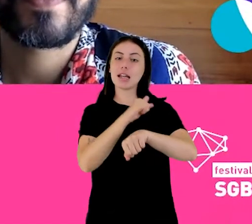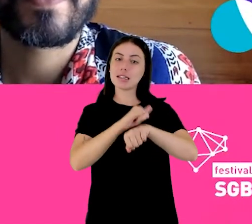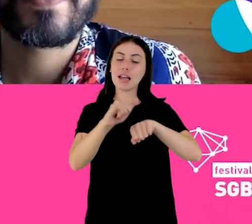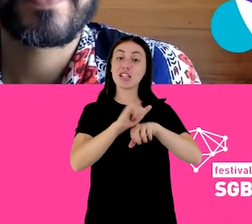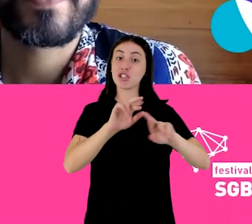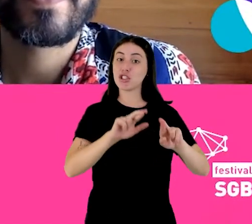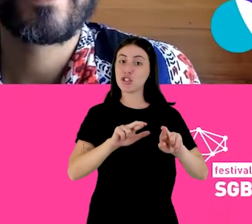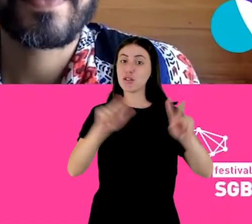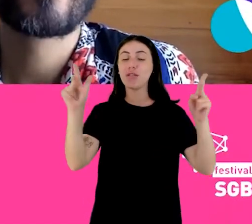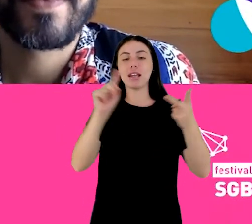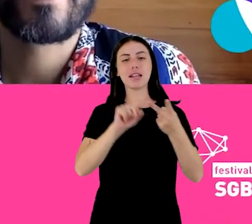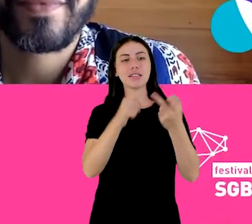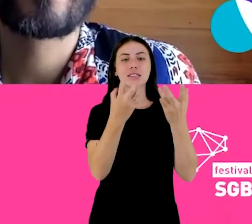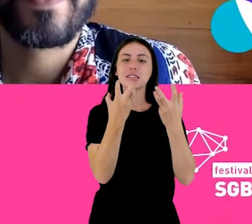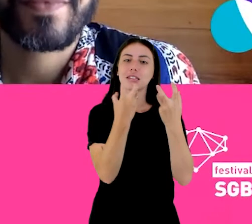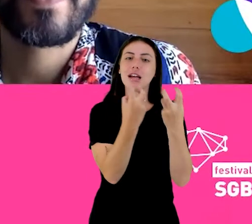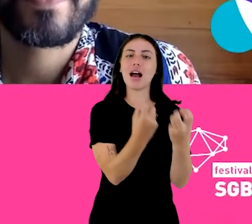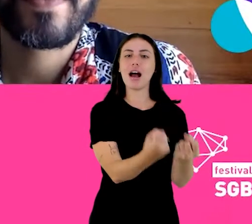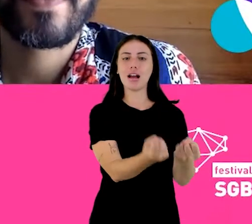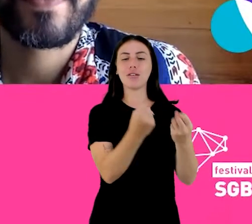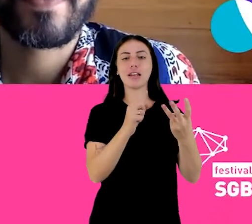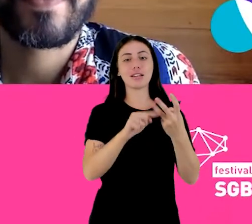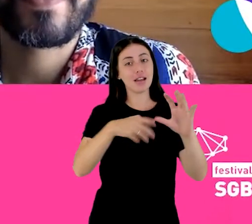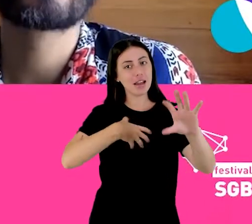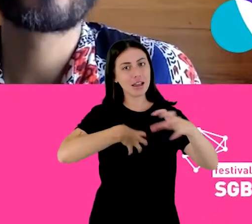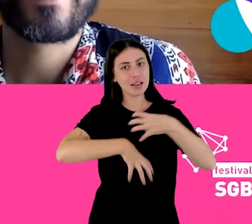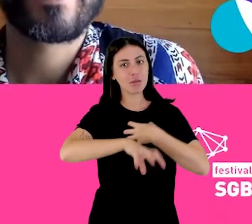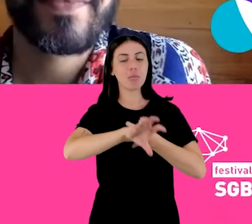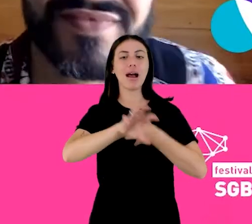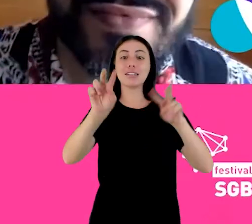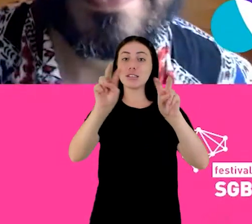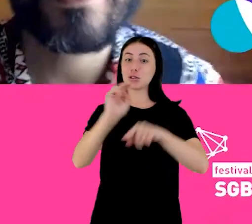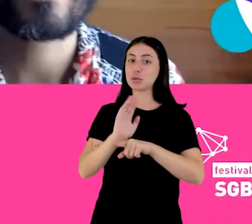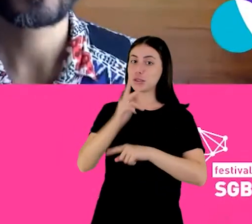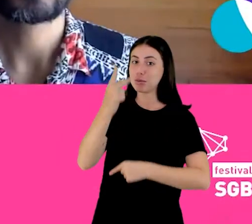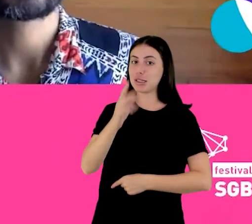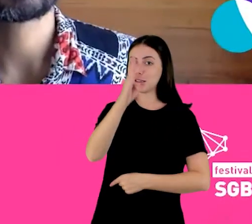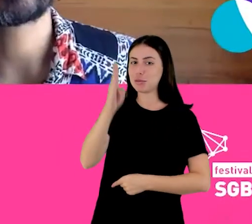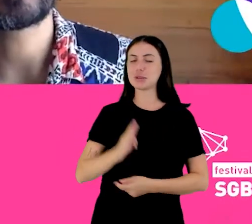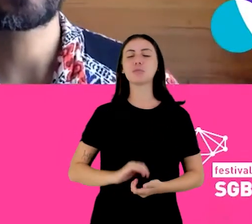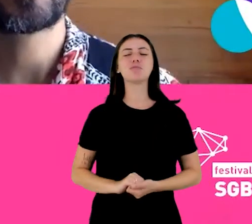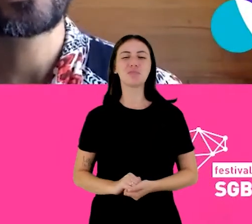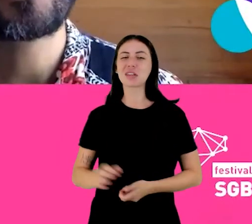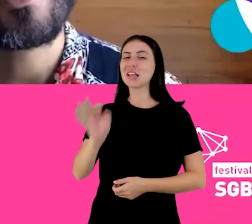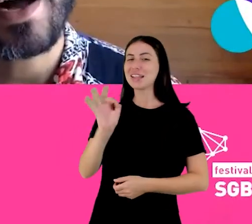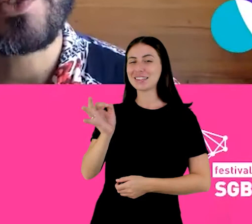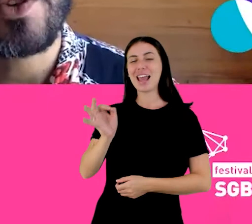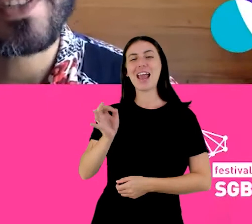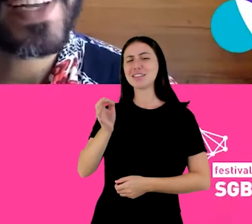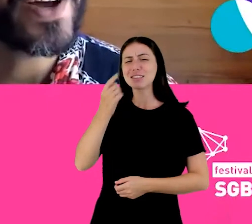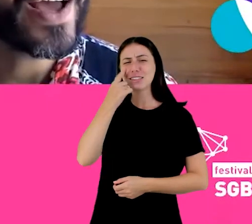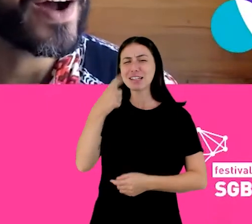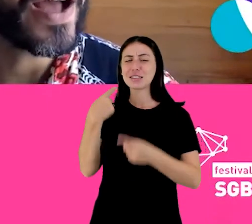pensar de uma forma diferente, acolhedora e empática para fazer distribuição dos seus filmes no Brasil. E, de